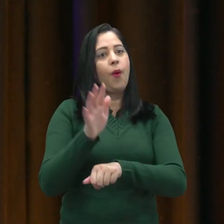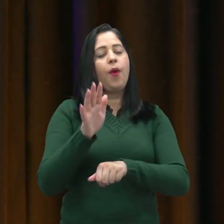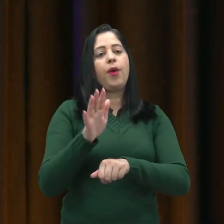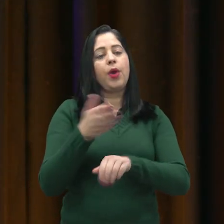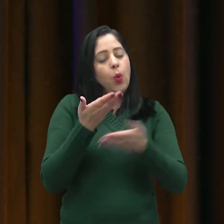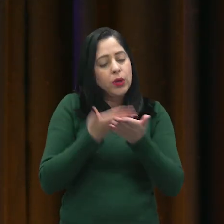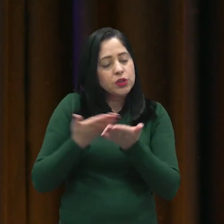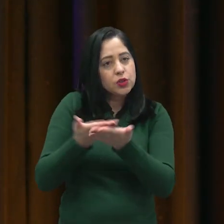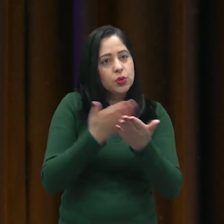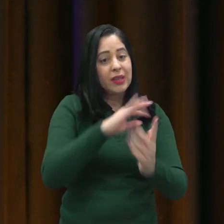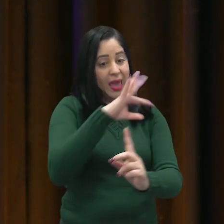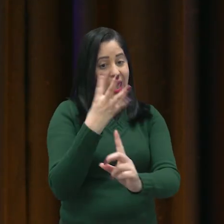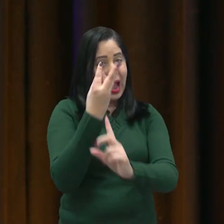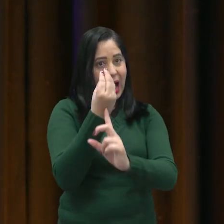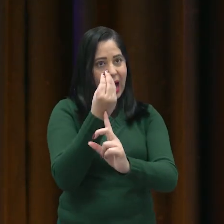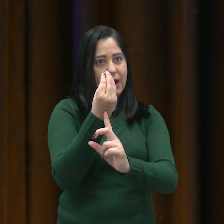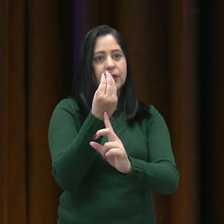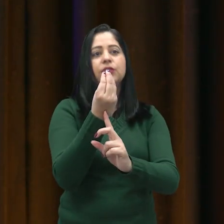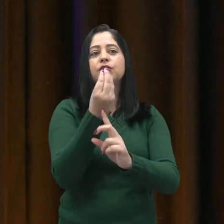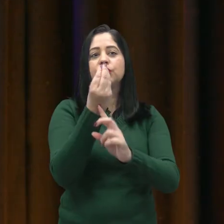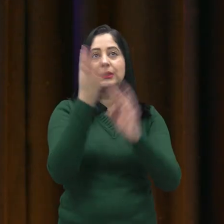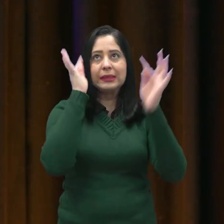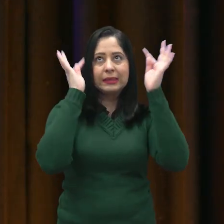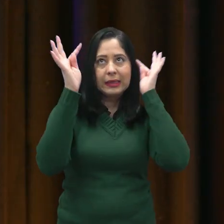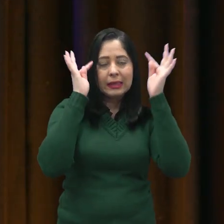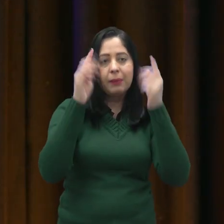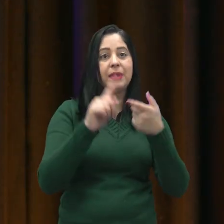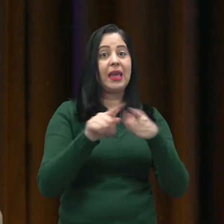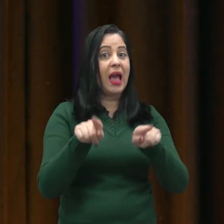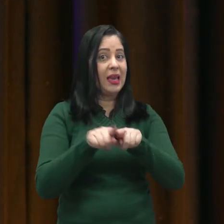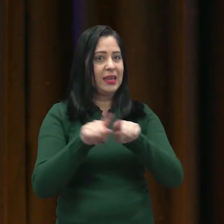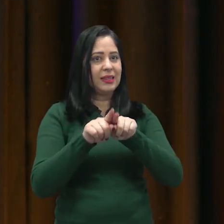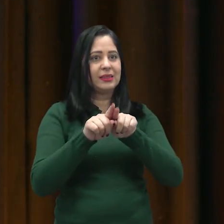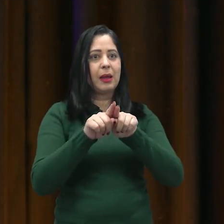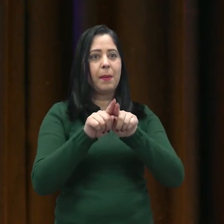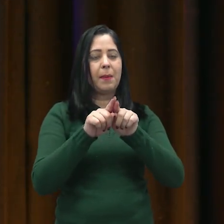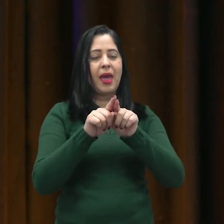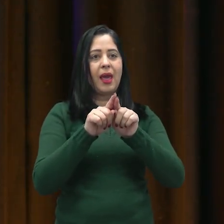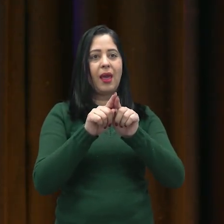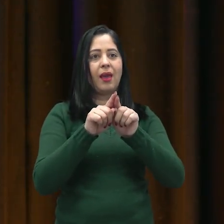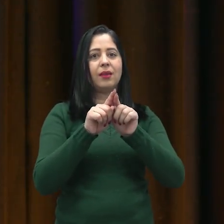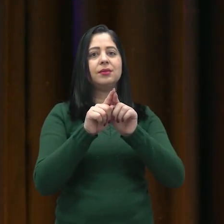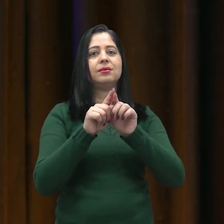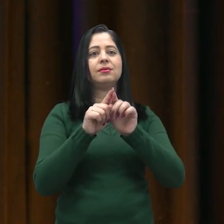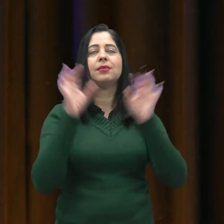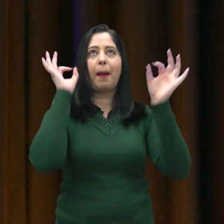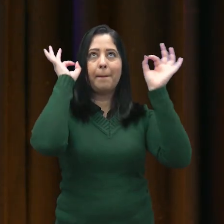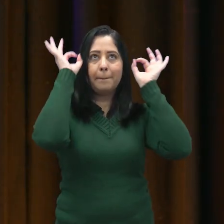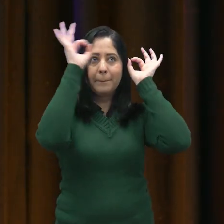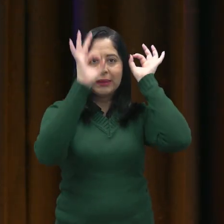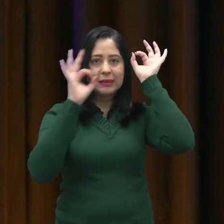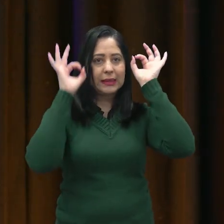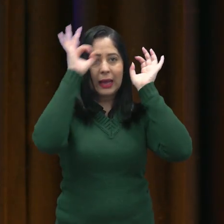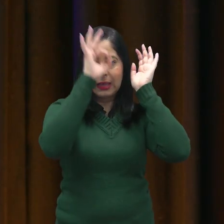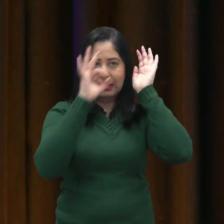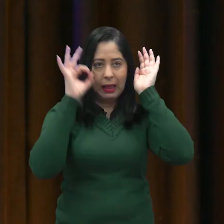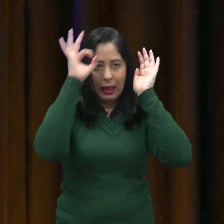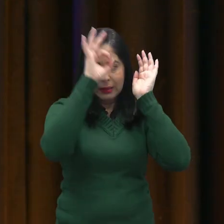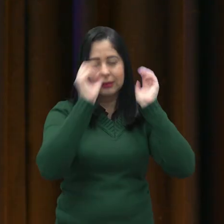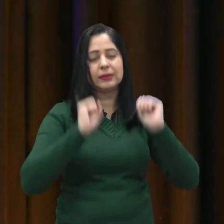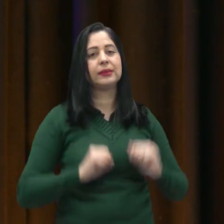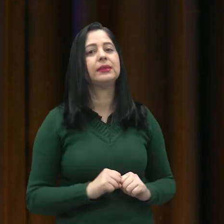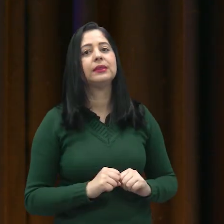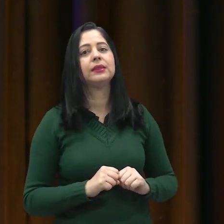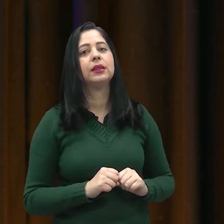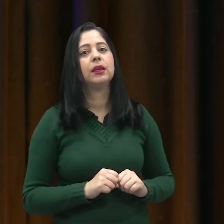estudar psicanálise, né, e ainda estudo, porque é estudo para a vida toda. Constante. E hoje eu trabalho, né,